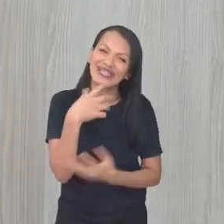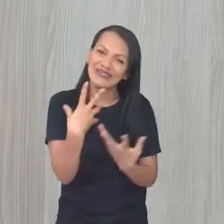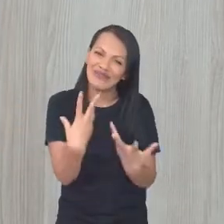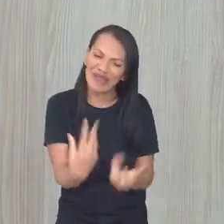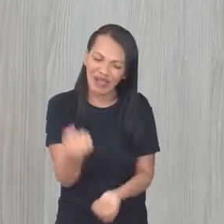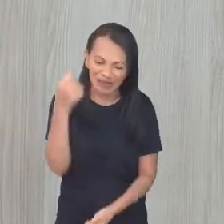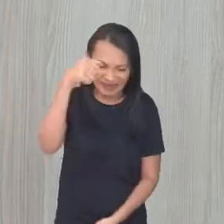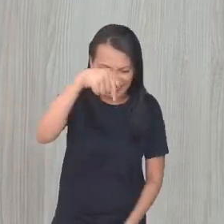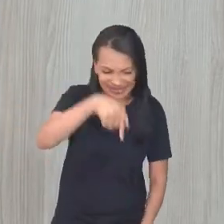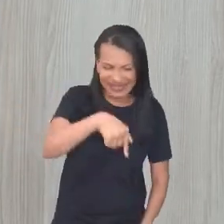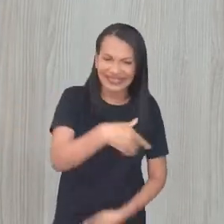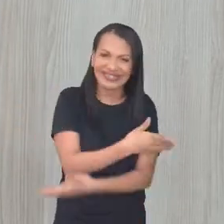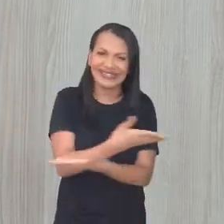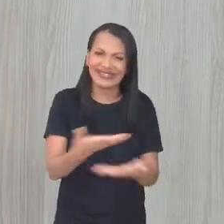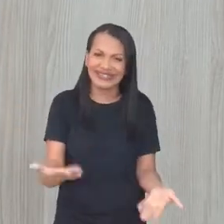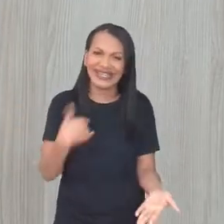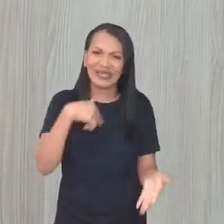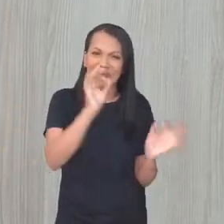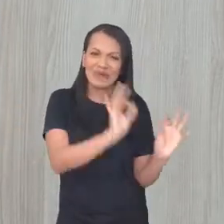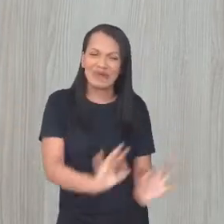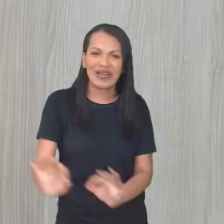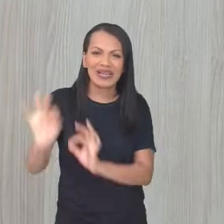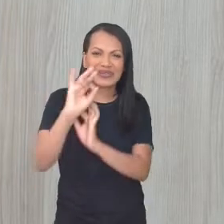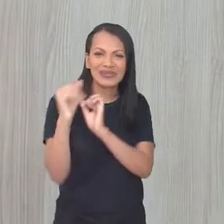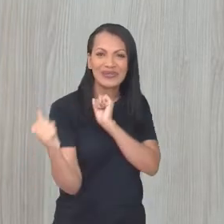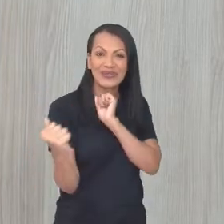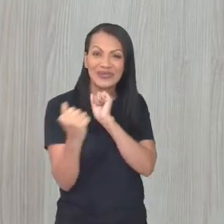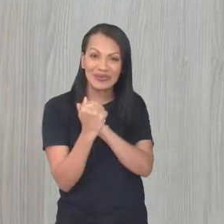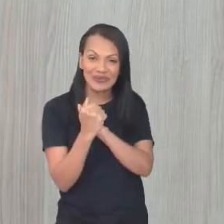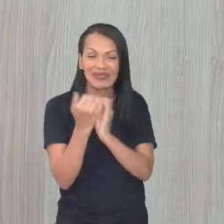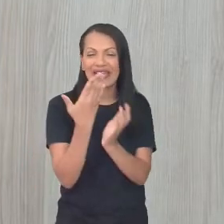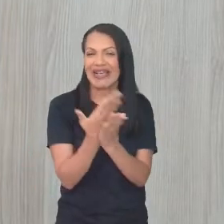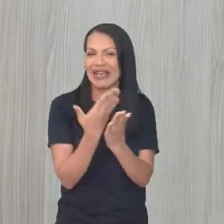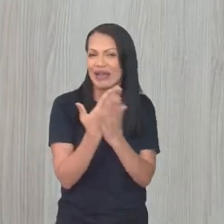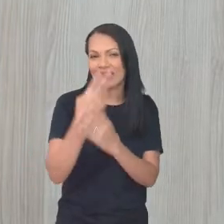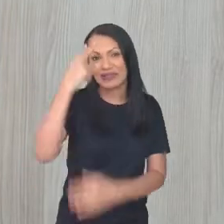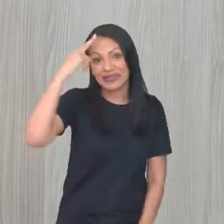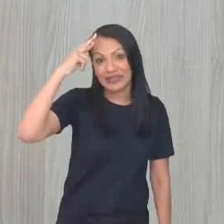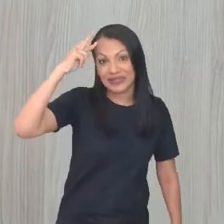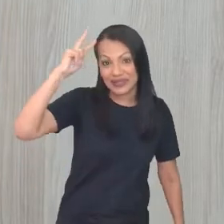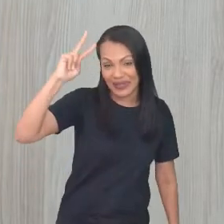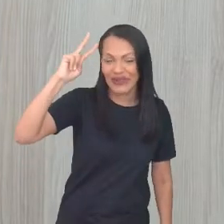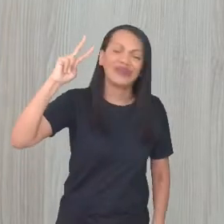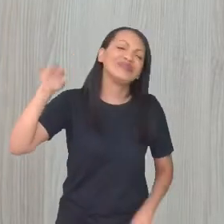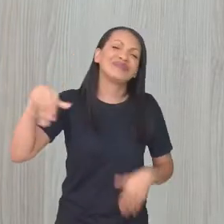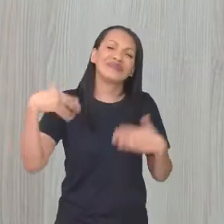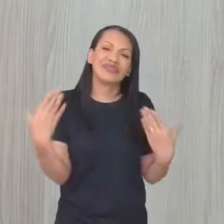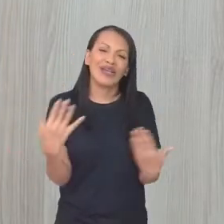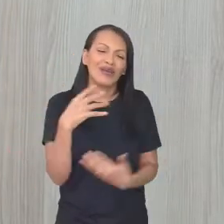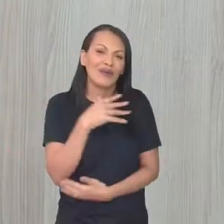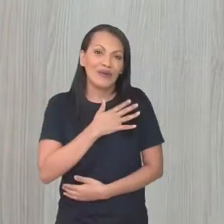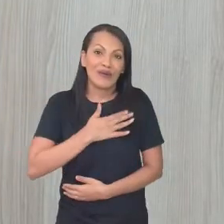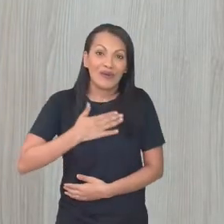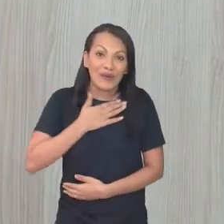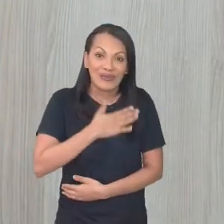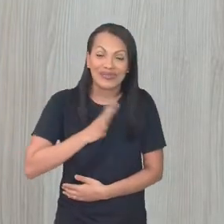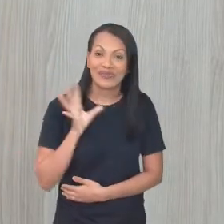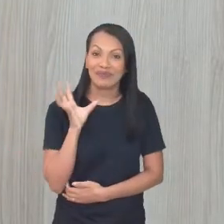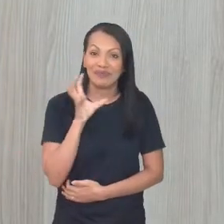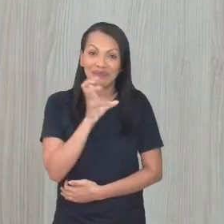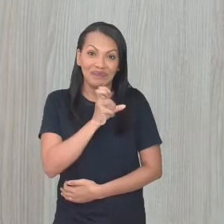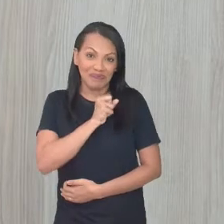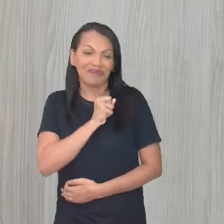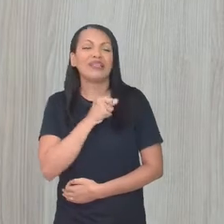estar. Então, estaremos aqui junto nessa aula de história, né? Coisa que eu adoro, então